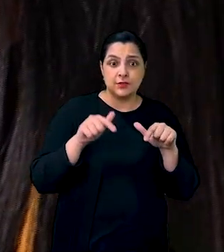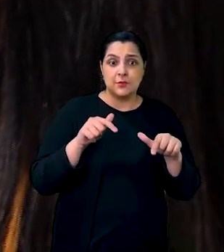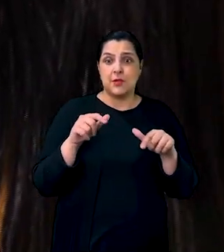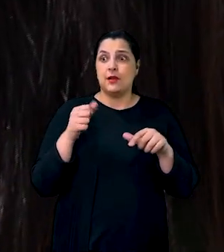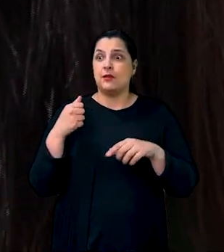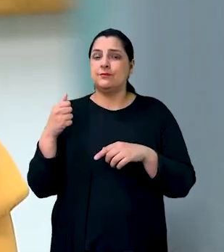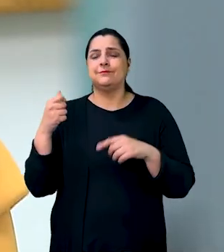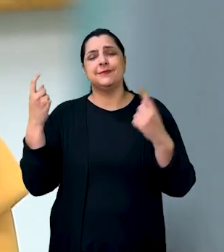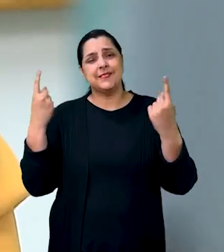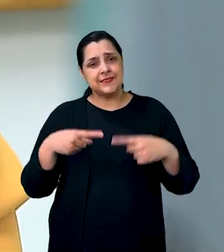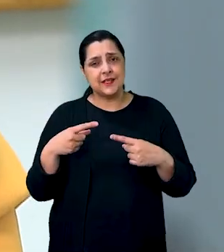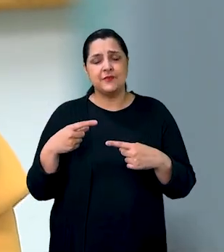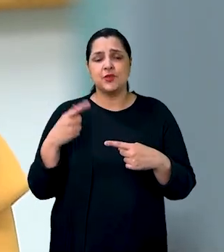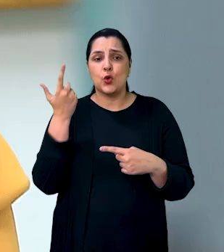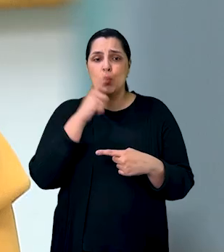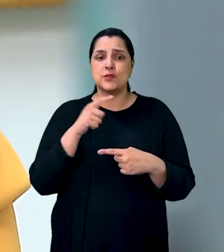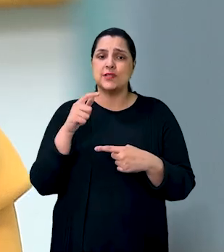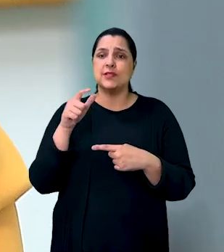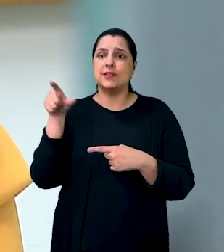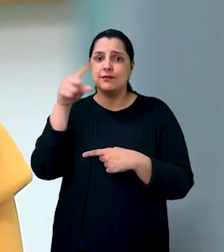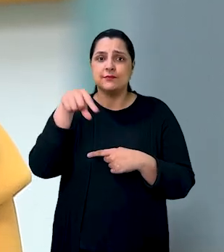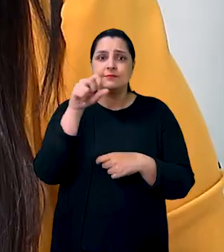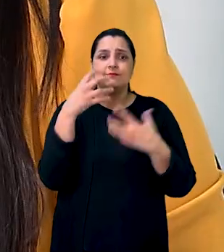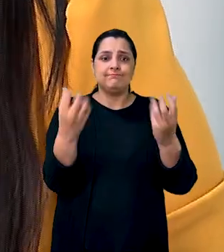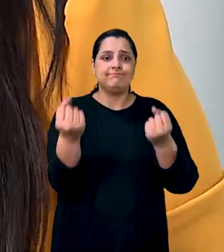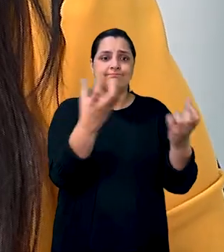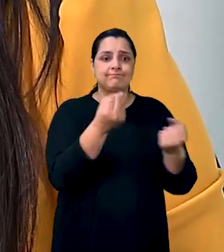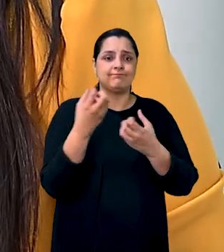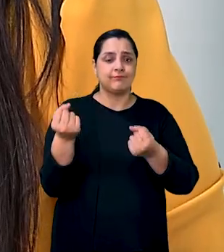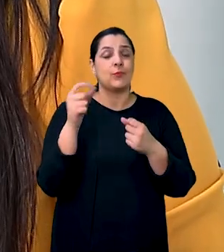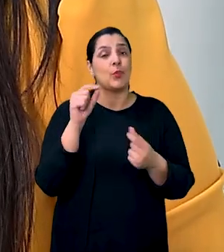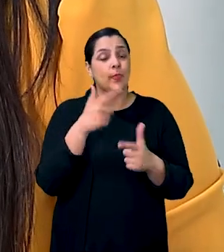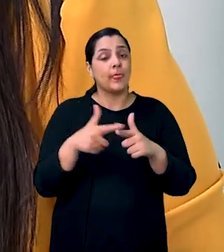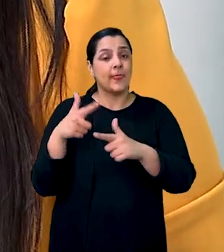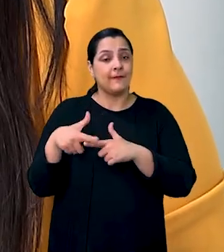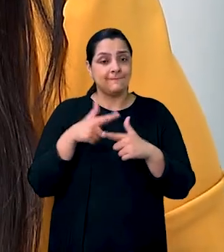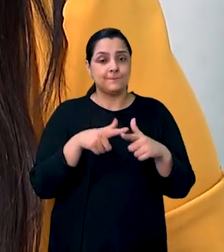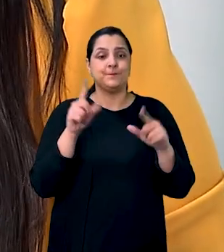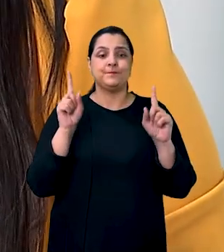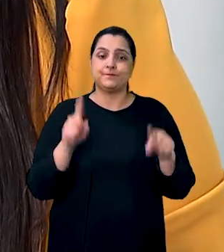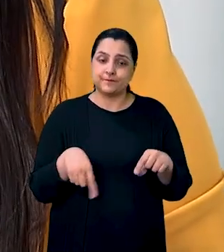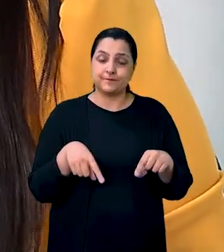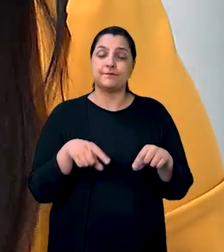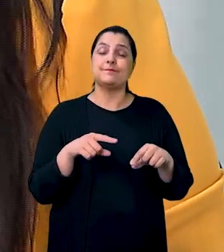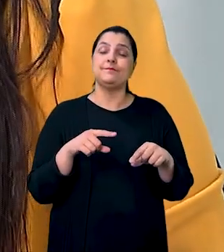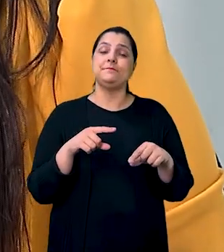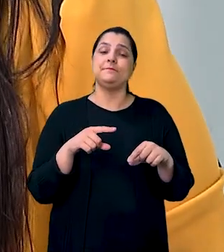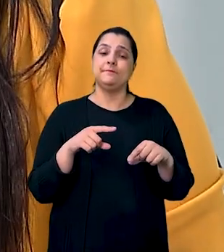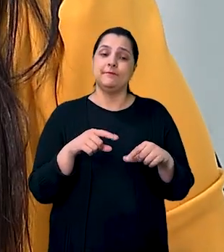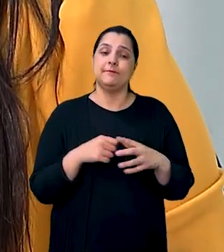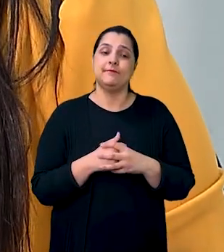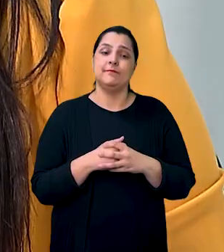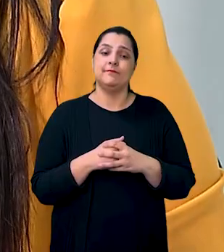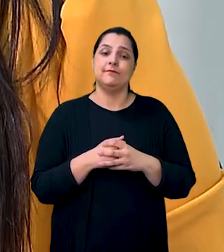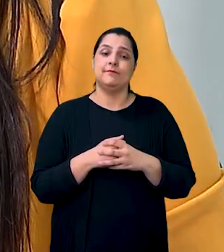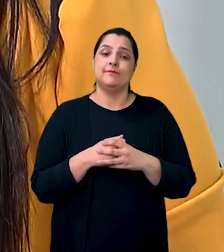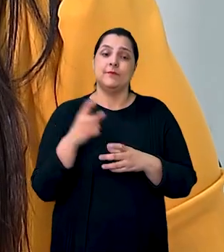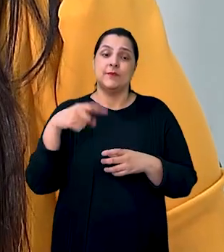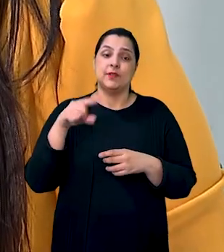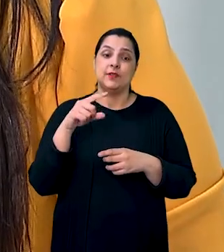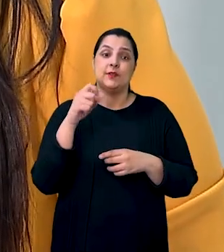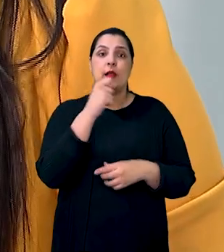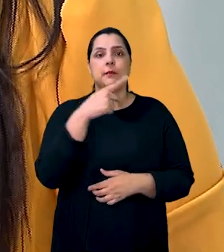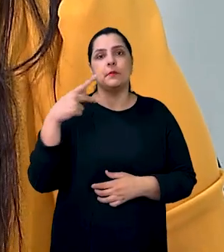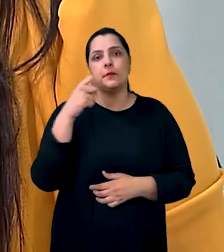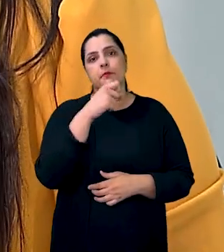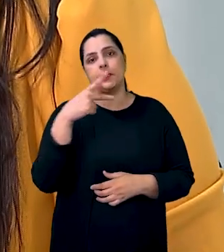e trabalhadoras é um desafio. Hoje, nosso grande gargalo de nossos problemas está vindo realmente com esses